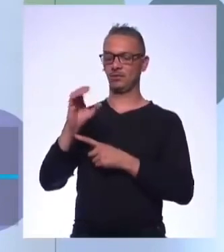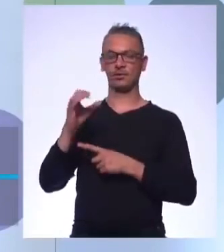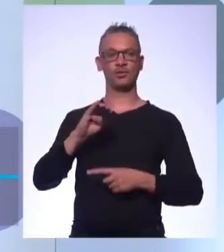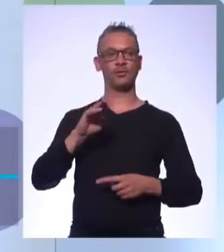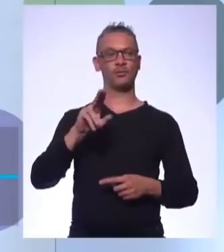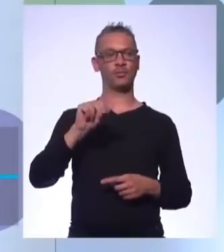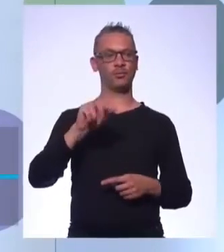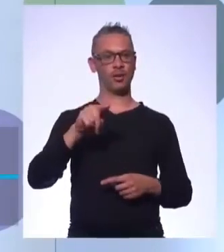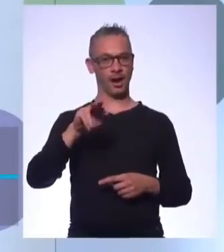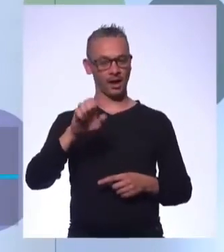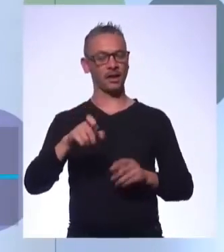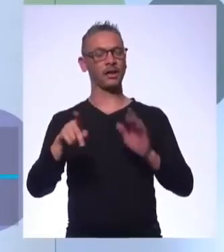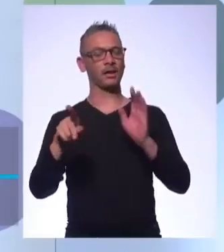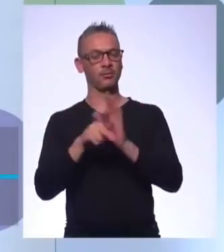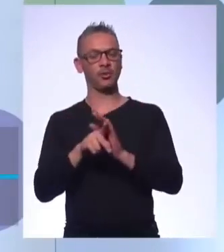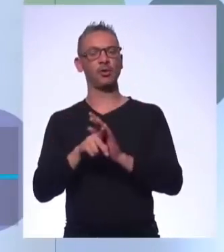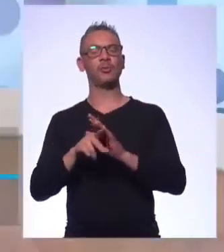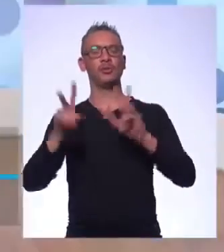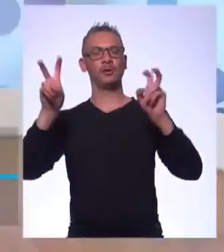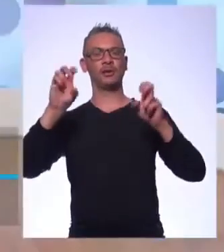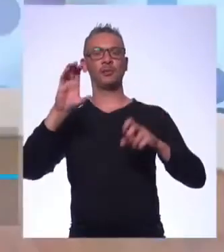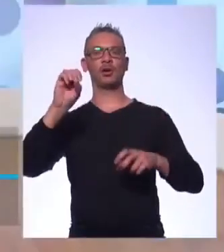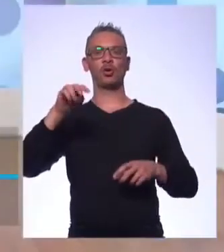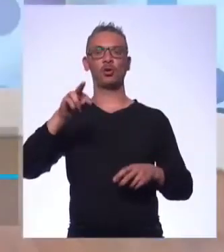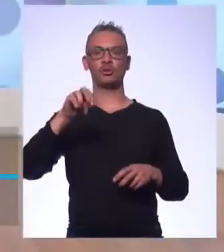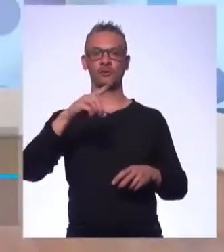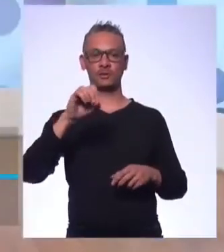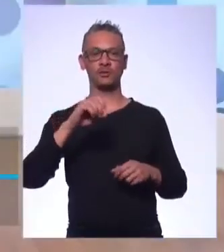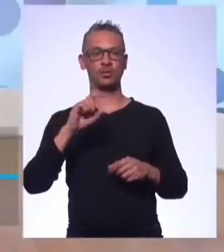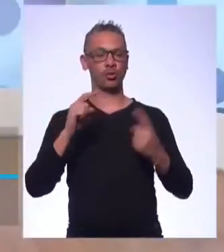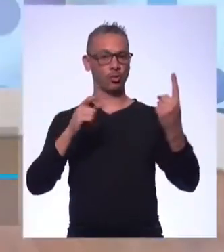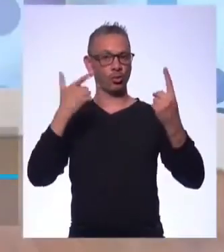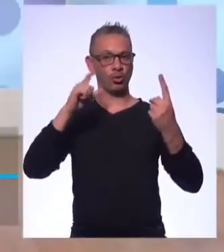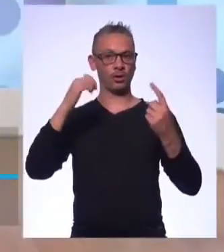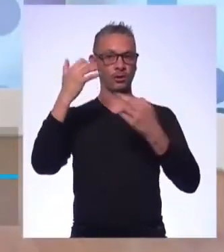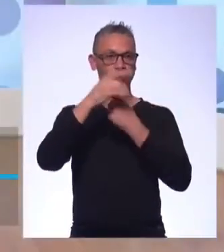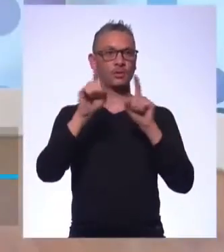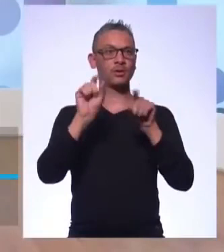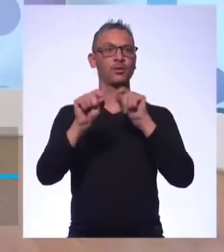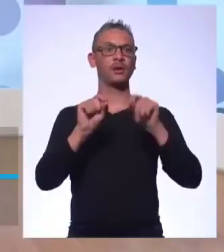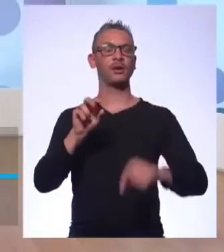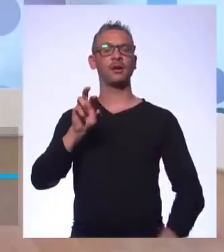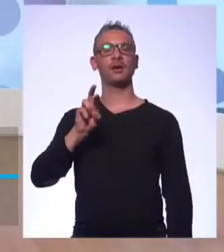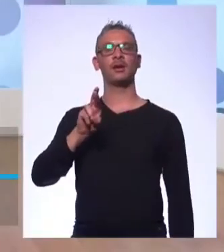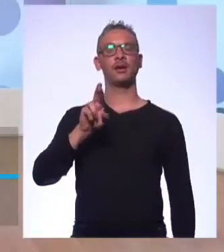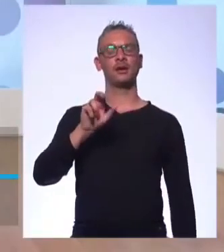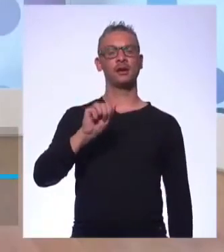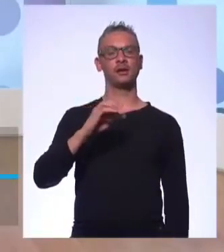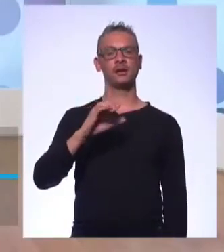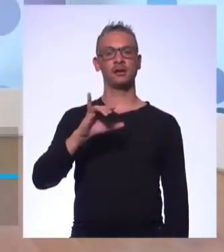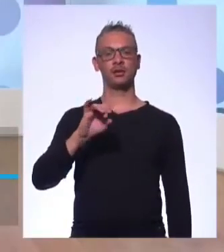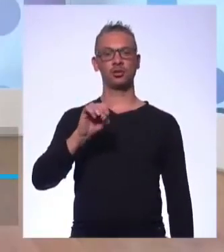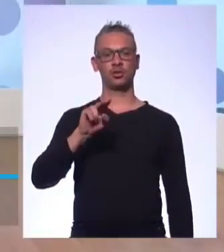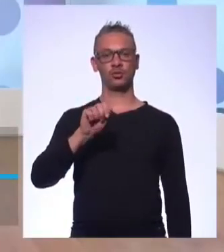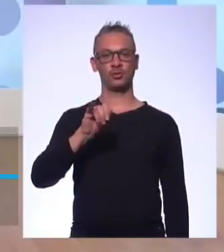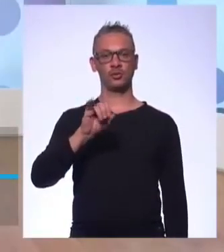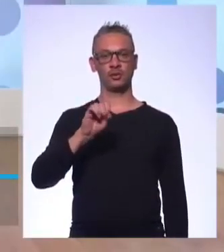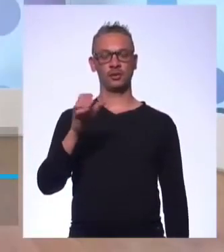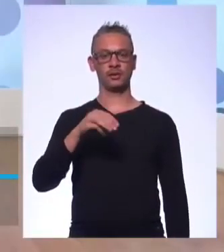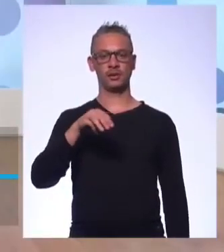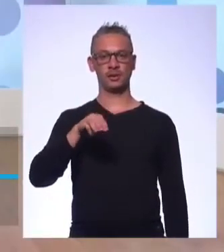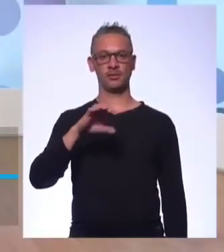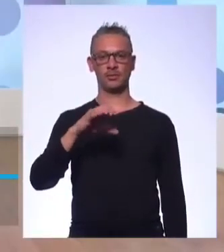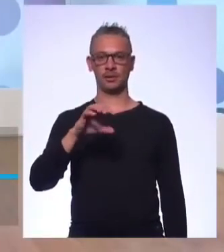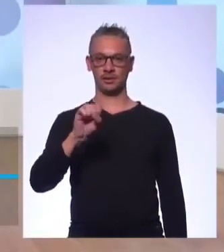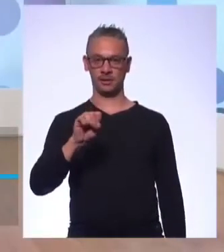Uau. Buarque. Uau. Legal. Posso citar uma Pode. banda? Racionais MCs. Gente, por favor, Racionais MCs. Eles já colocaram.